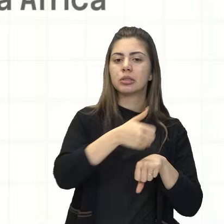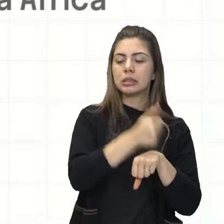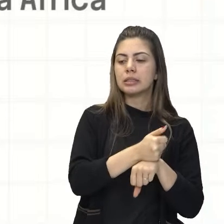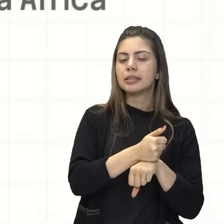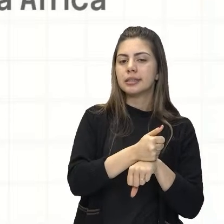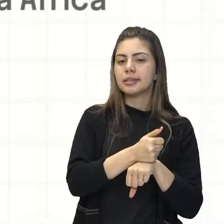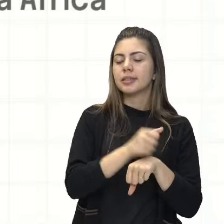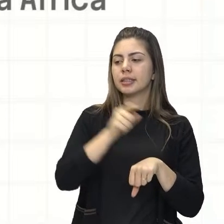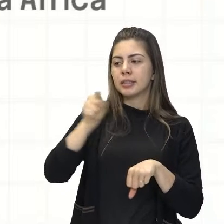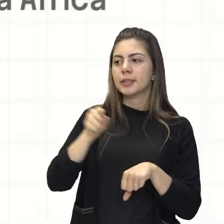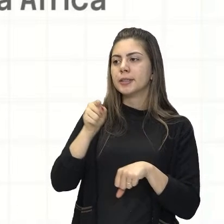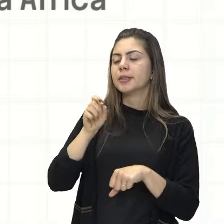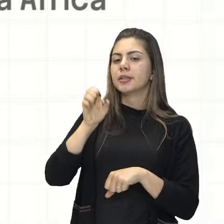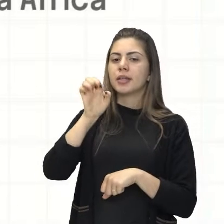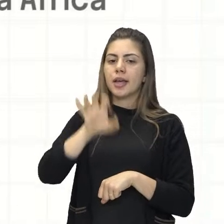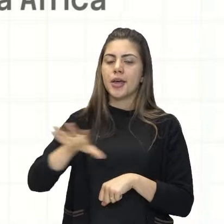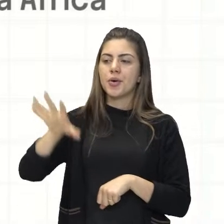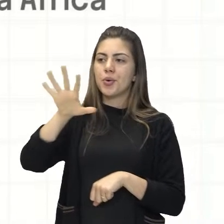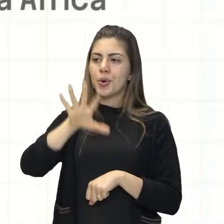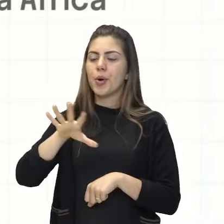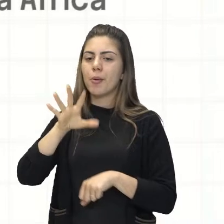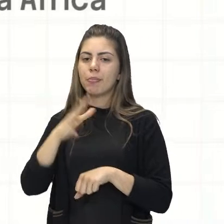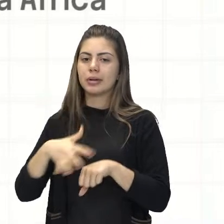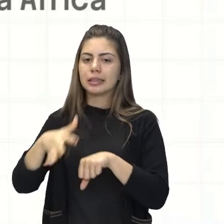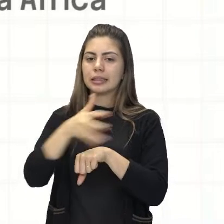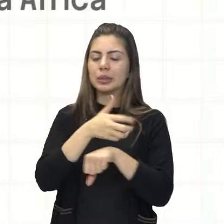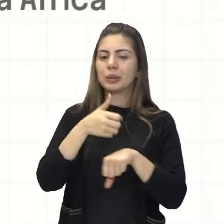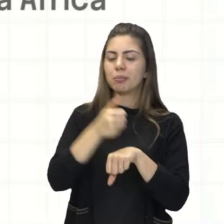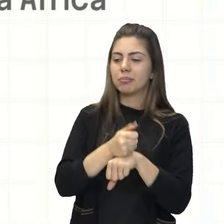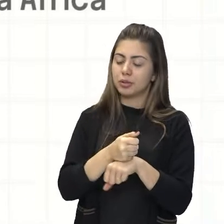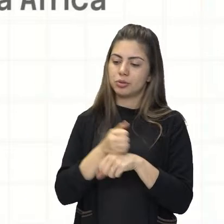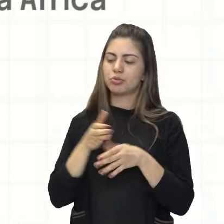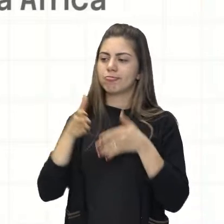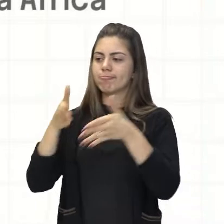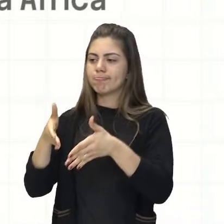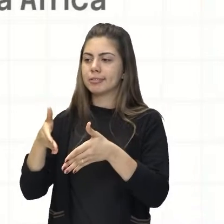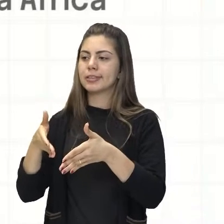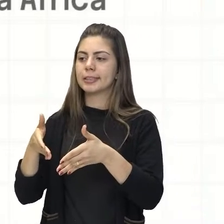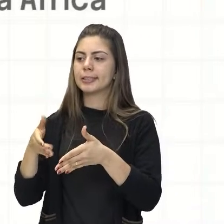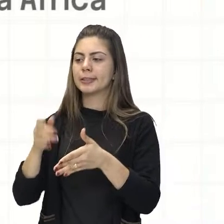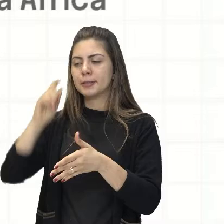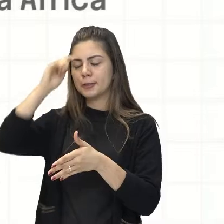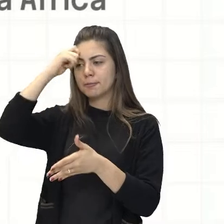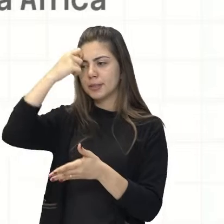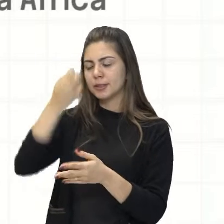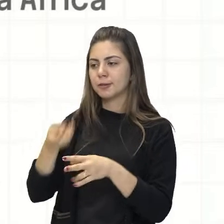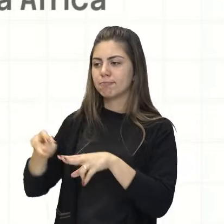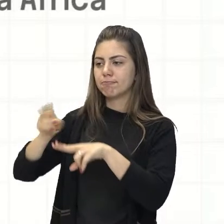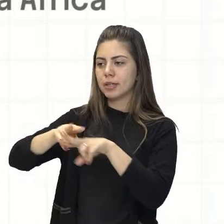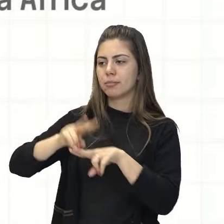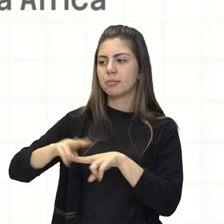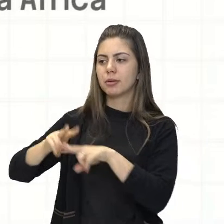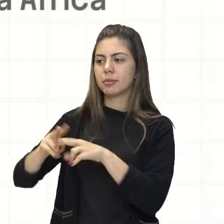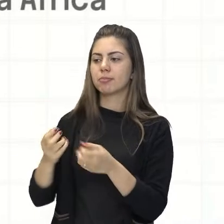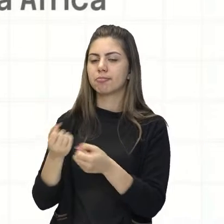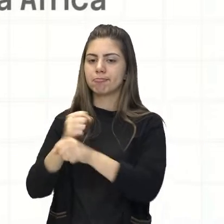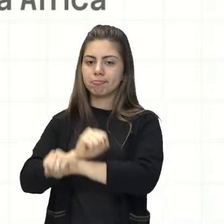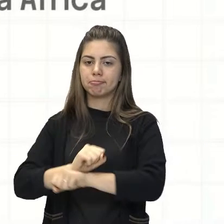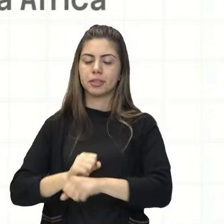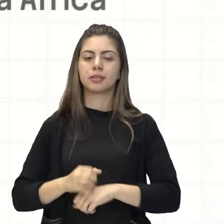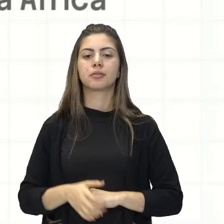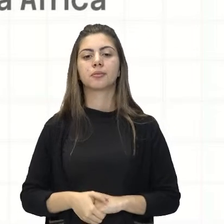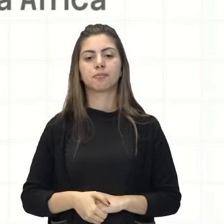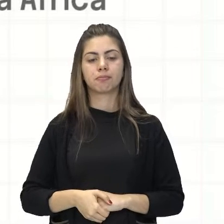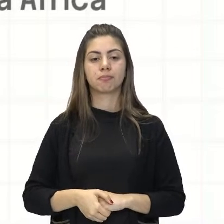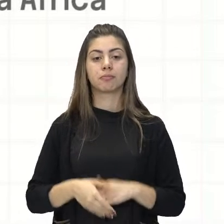europeus. Então, os africanos eles vão ser introduzidos no Brasil na medida em que